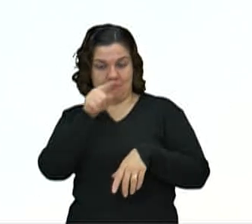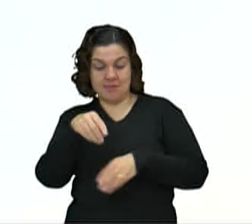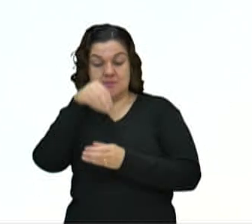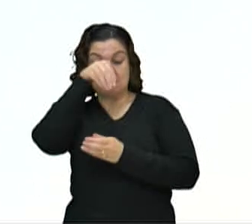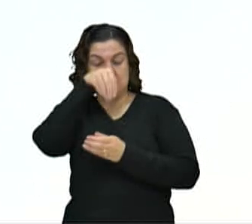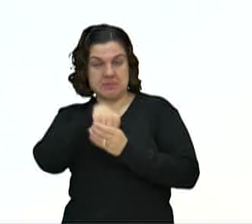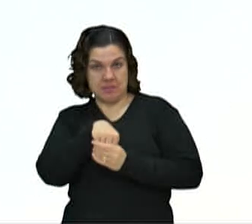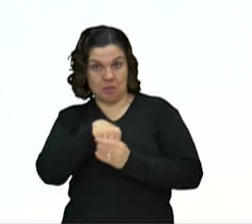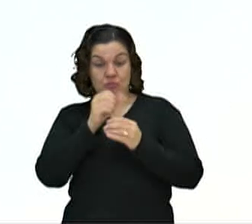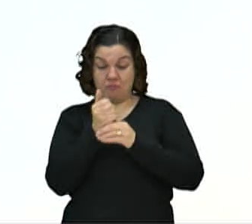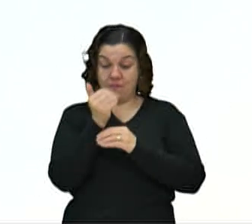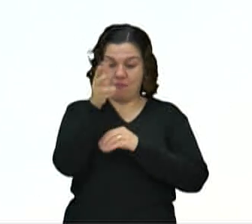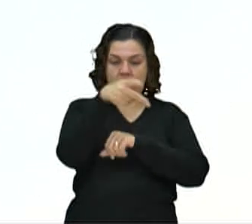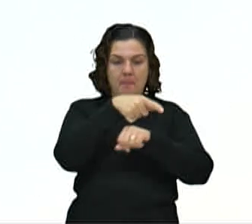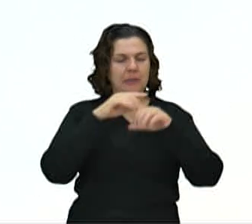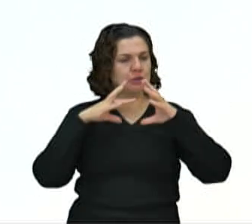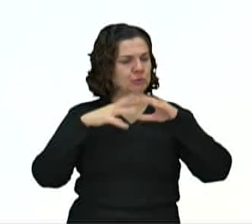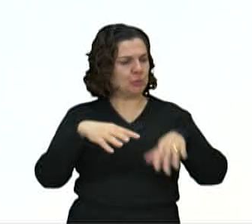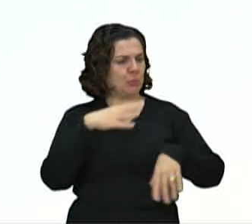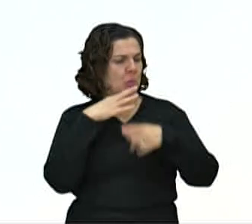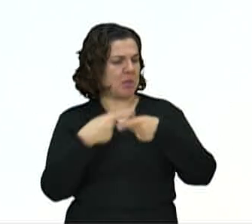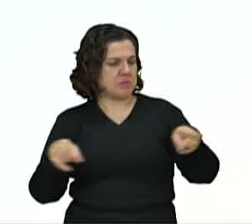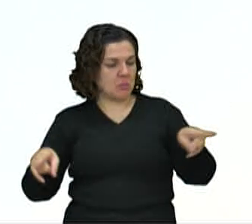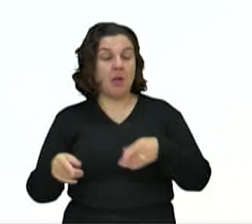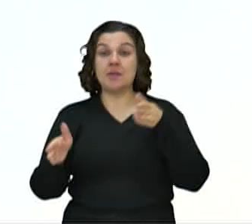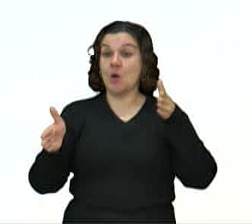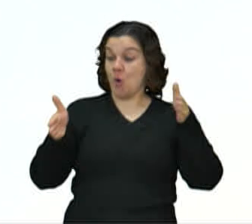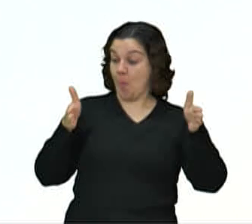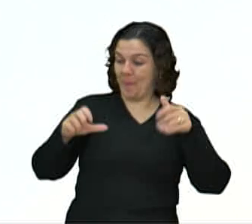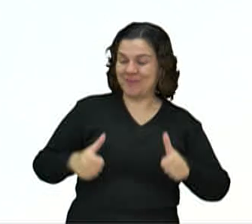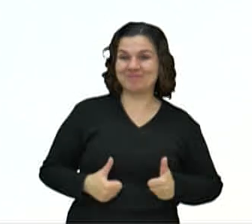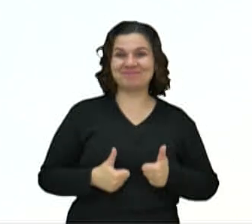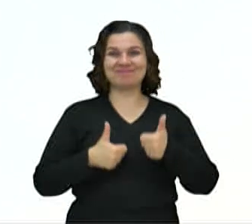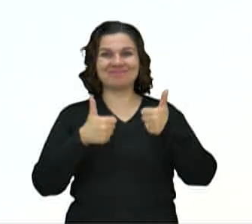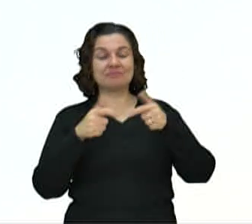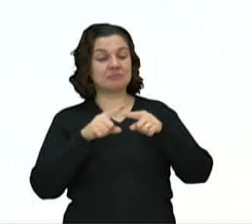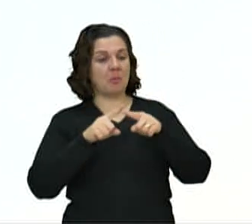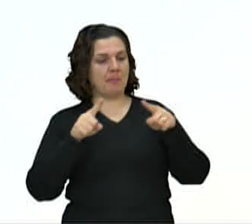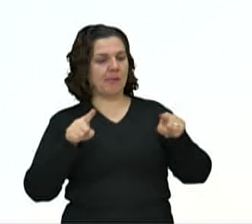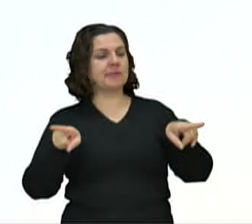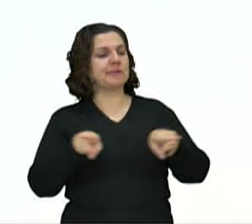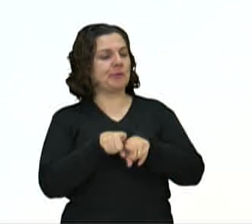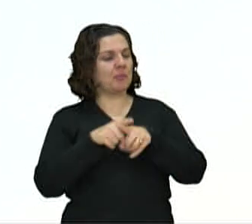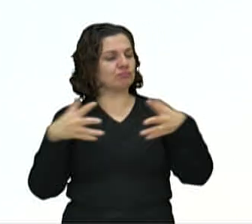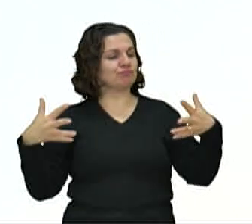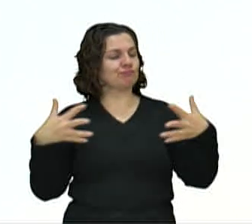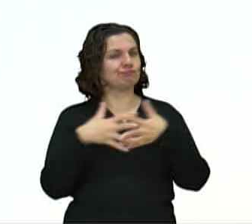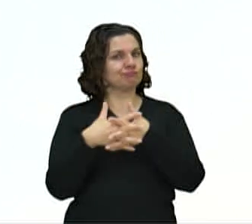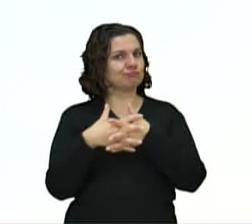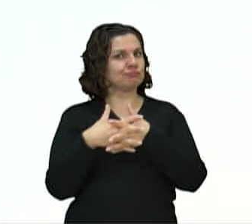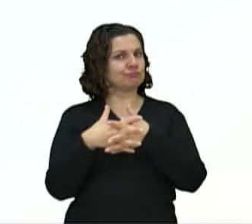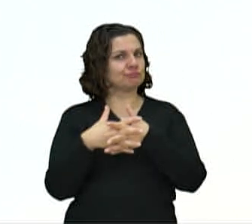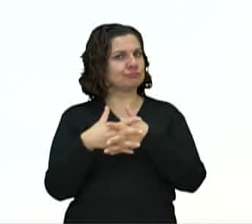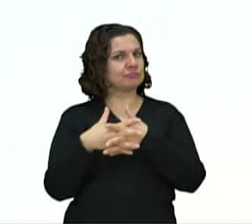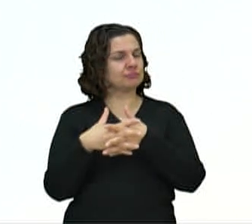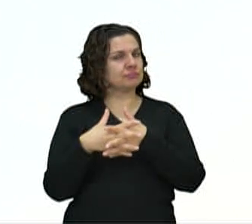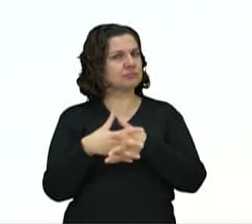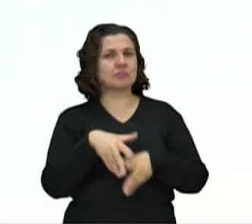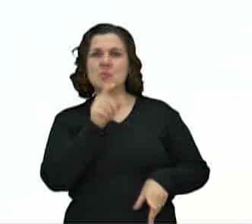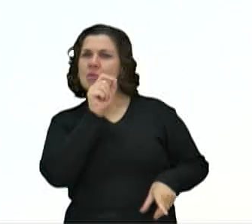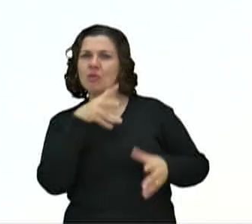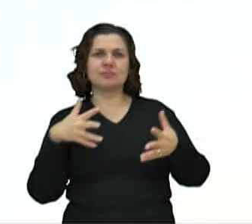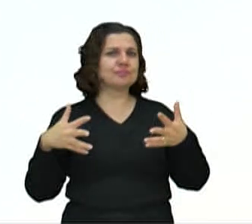e fora do país. Vivia-se um período de grande otimismo, mas também de grandes contradições.